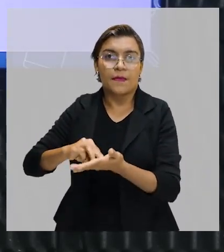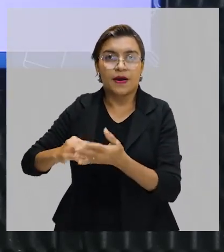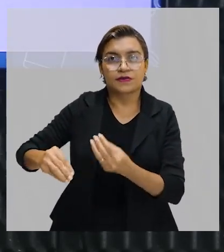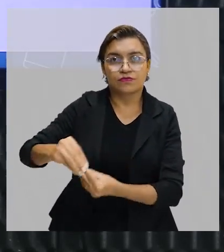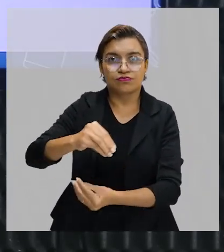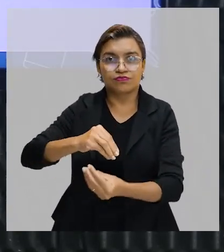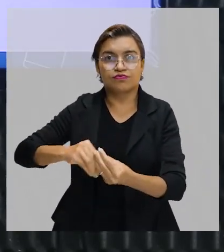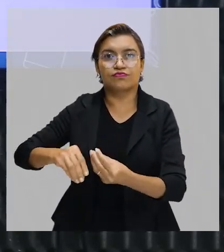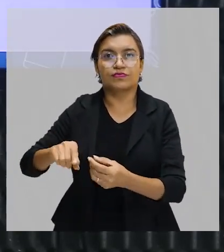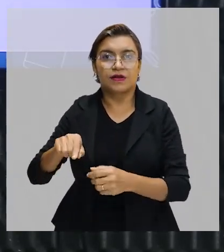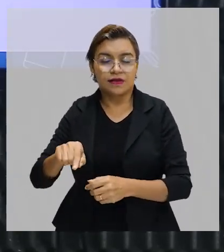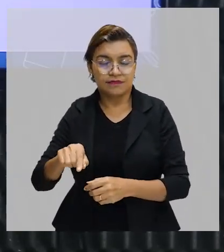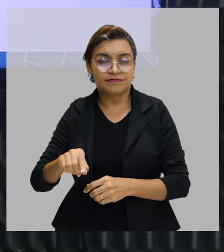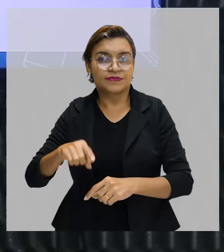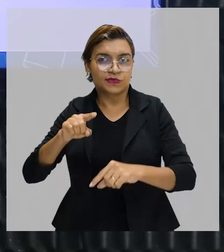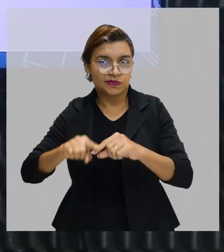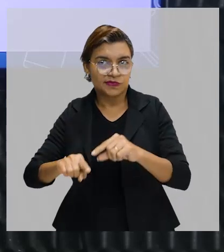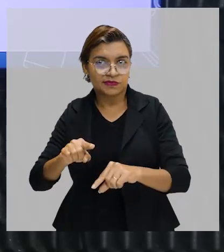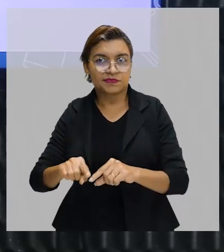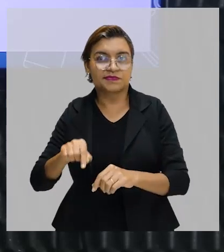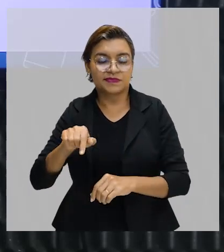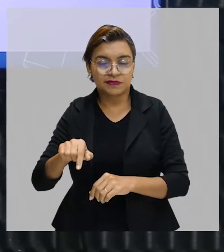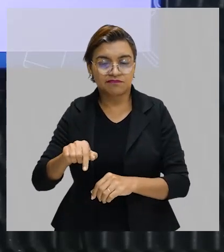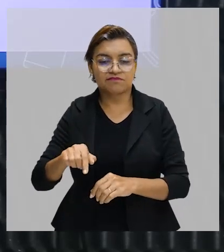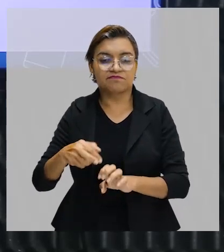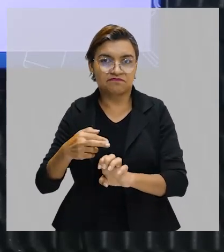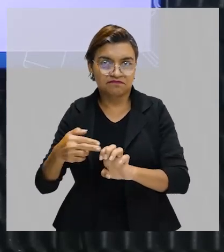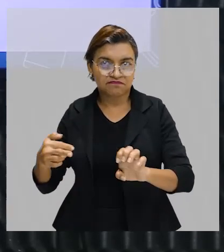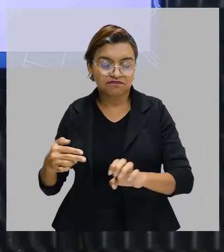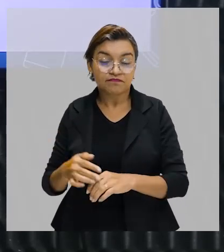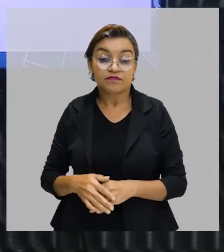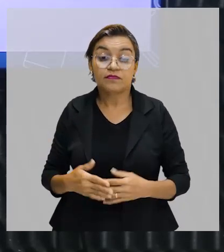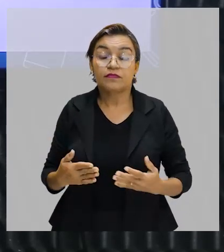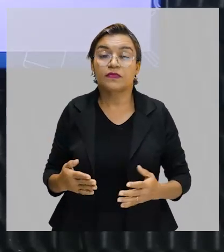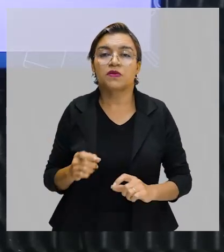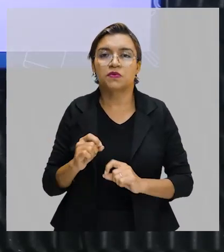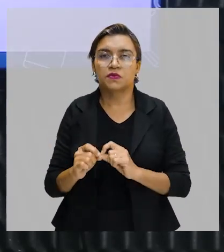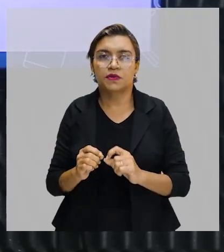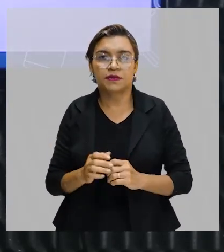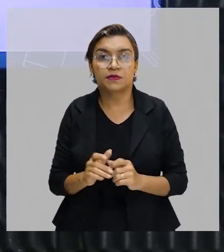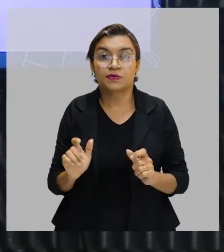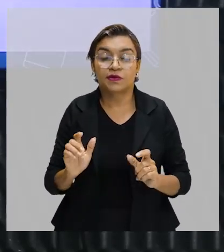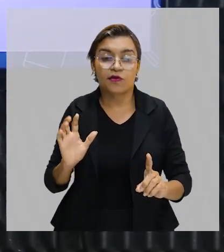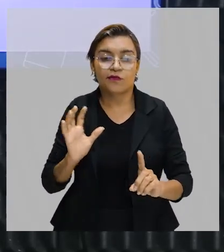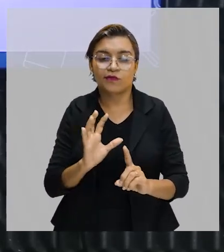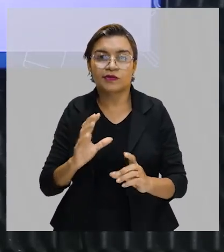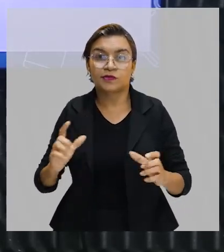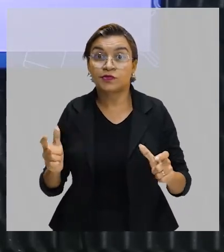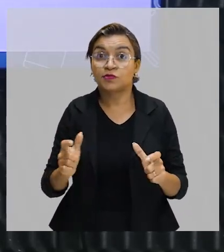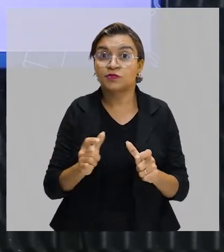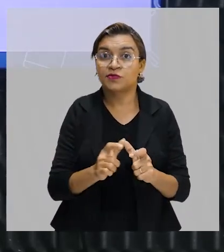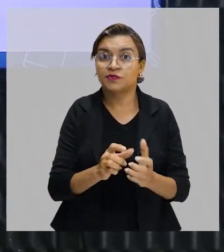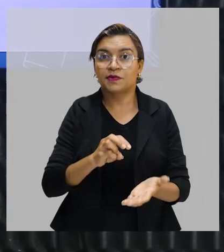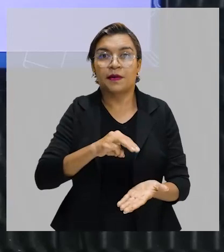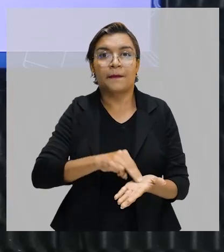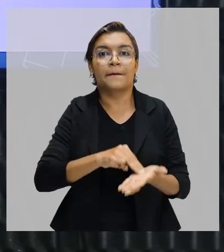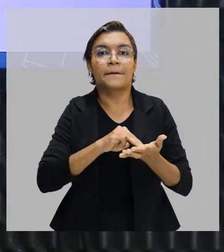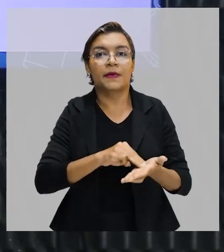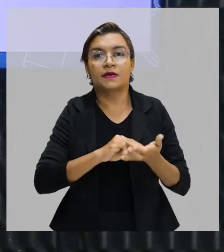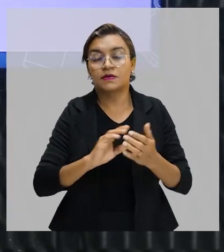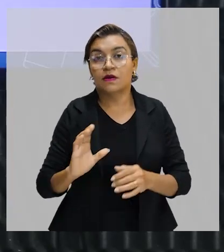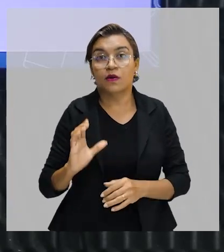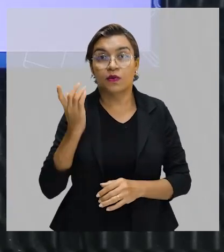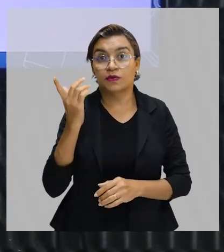elemento em questão. Tá ok? Então isso vai, né, reduzir a massa necessária para que